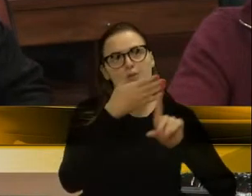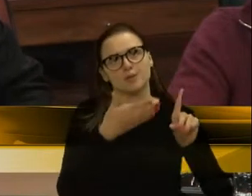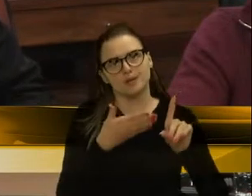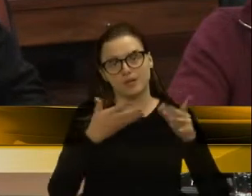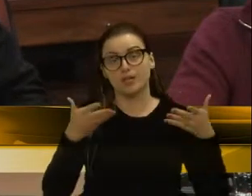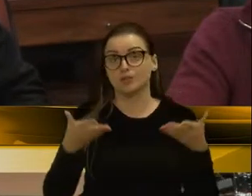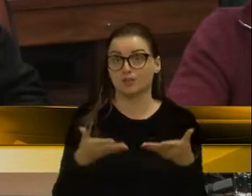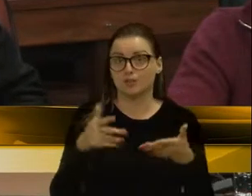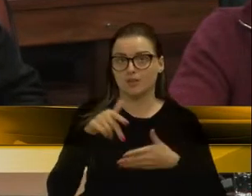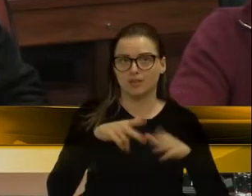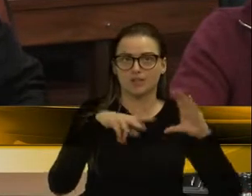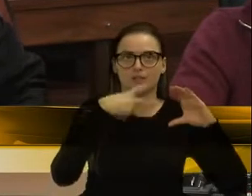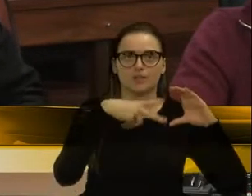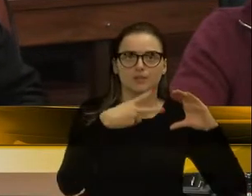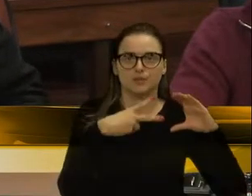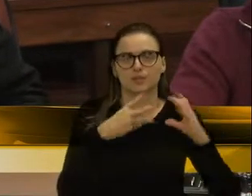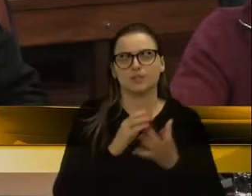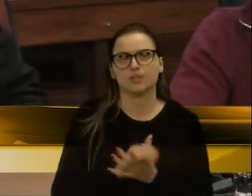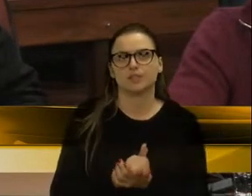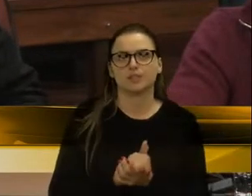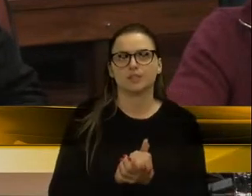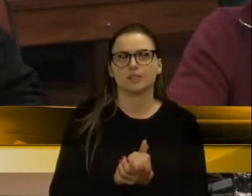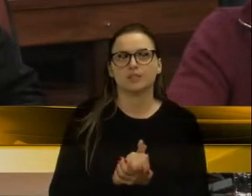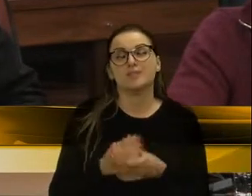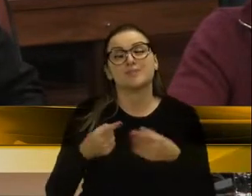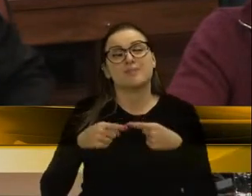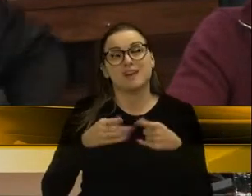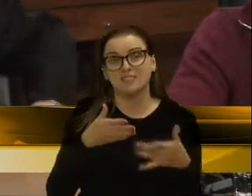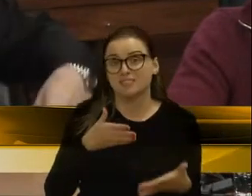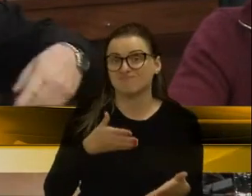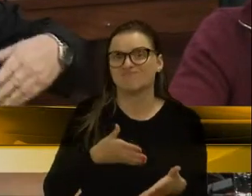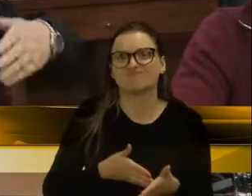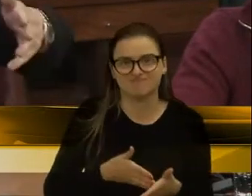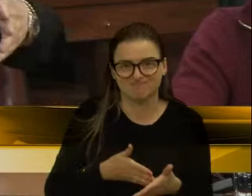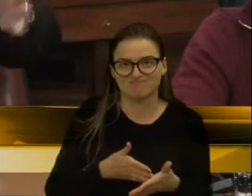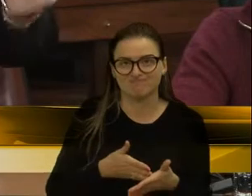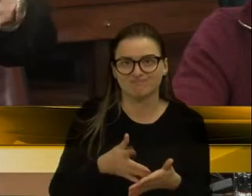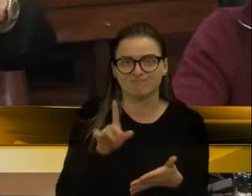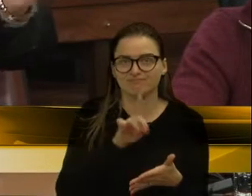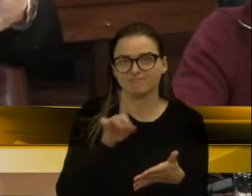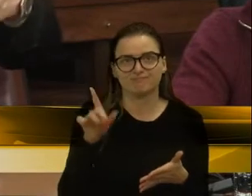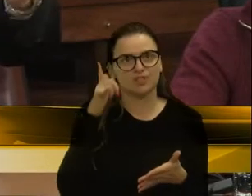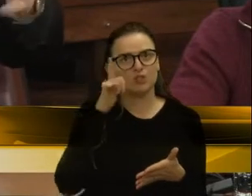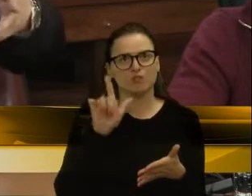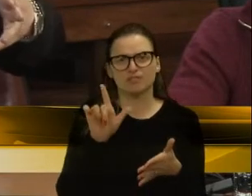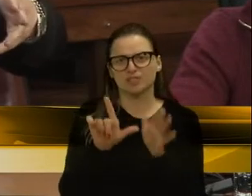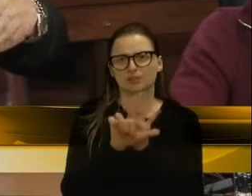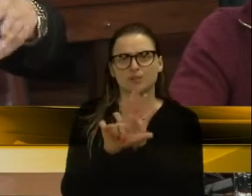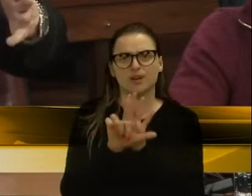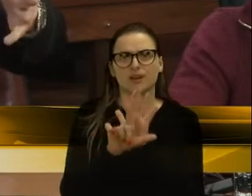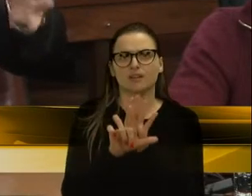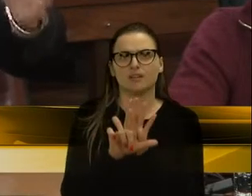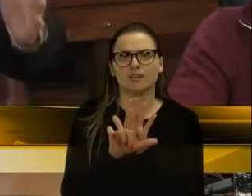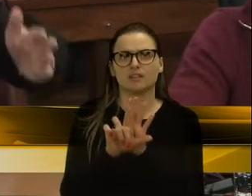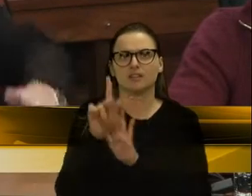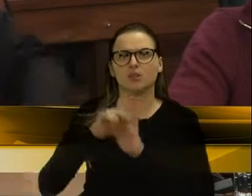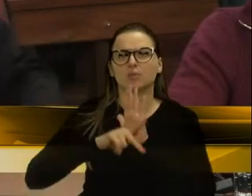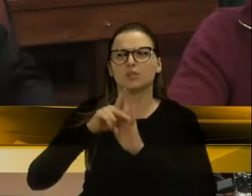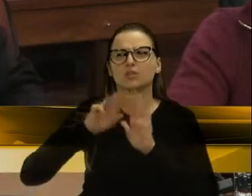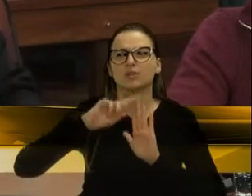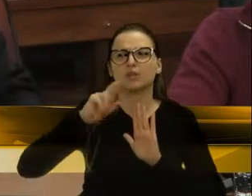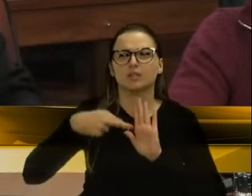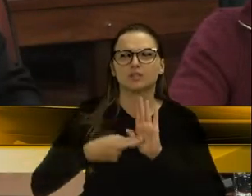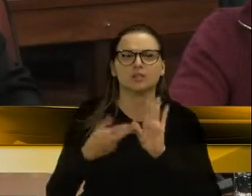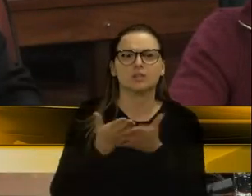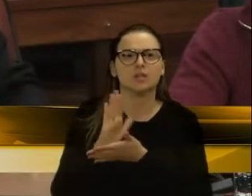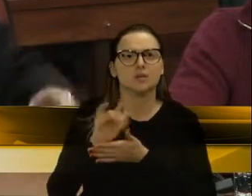assim nesse sentido a esbarramos num uma lei que num projecto de resolução foi aprovado